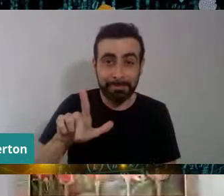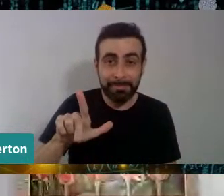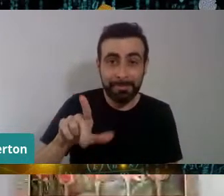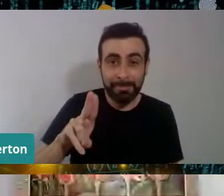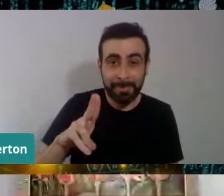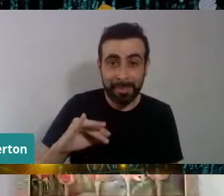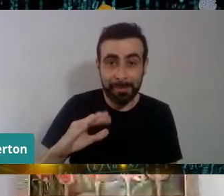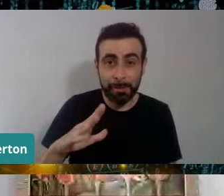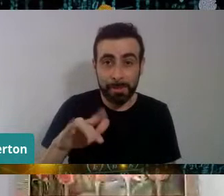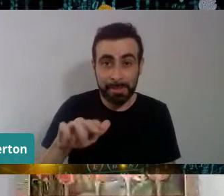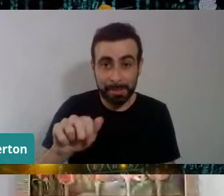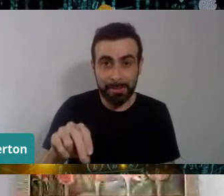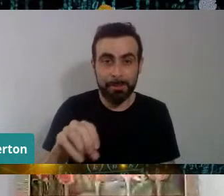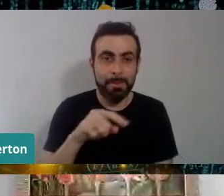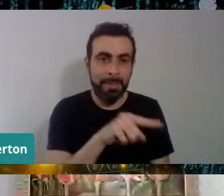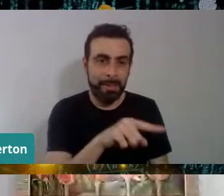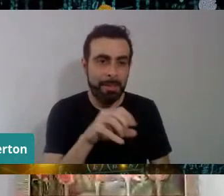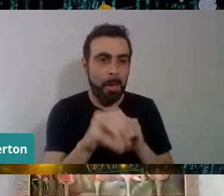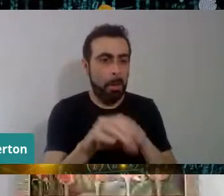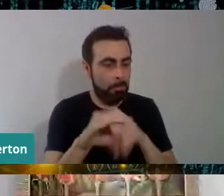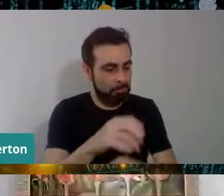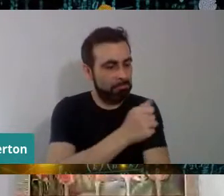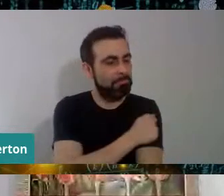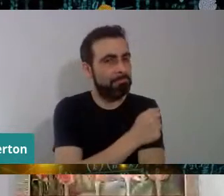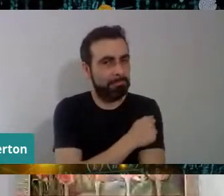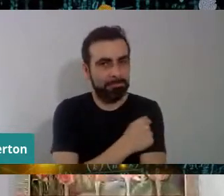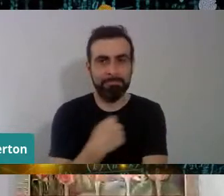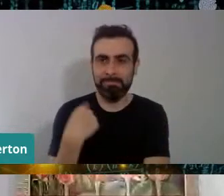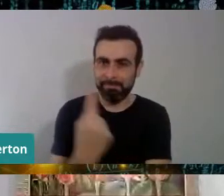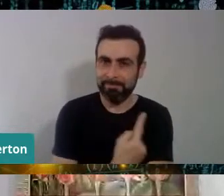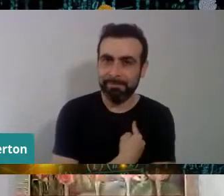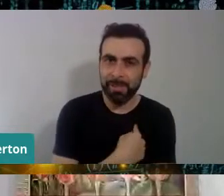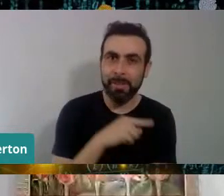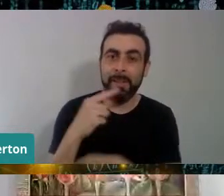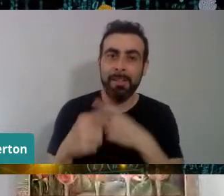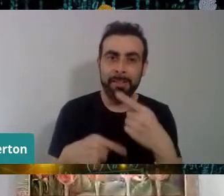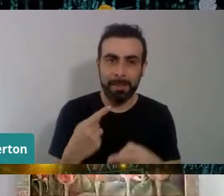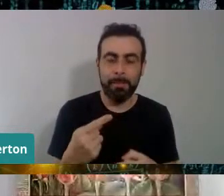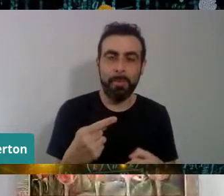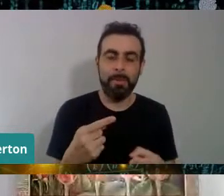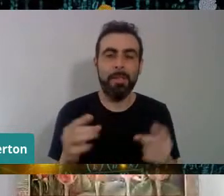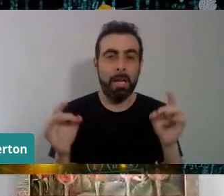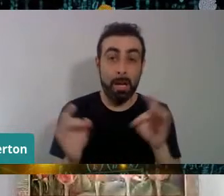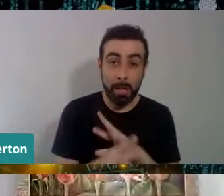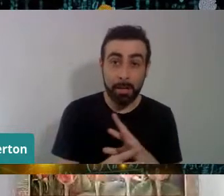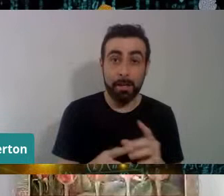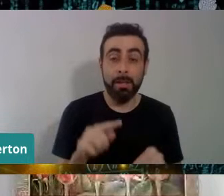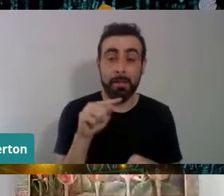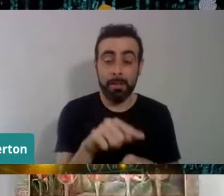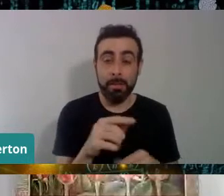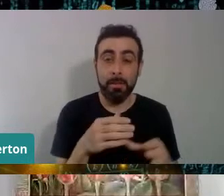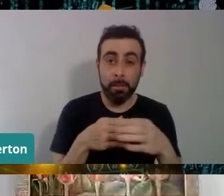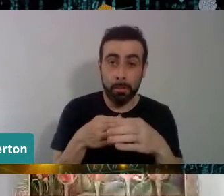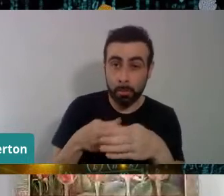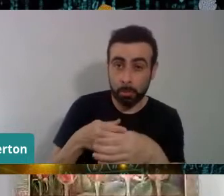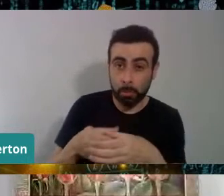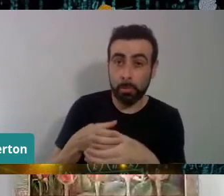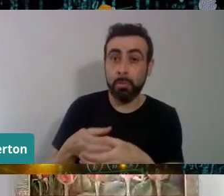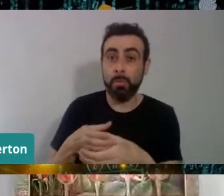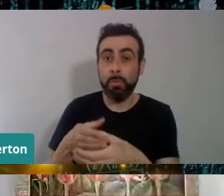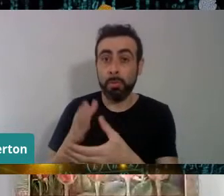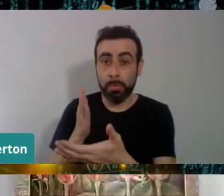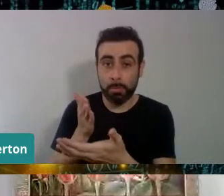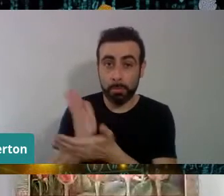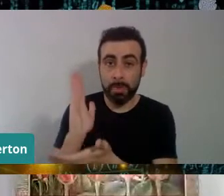O senhor Luciano foi nosso aluno na matemática, depois ele fez concurso e